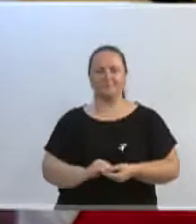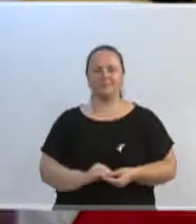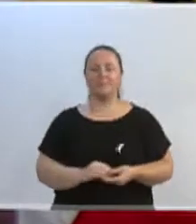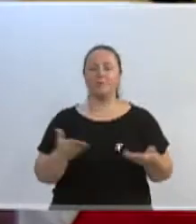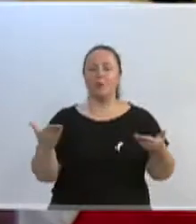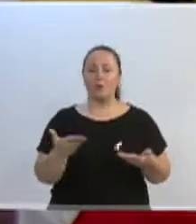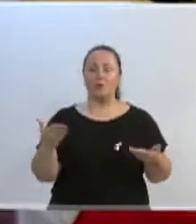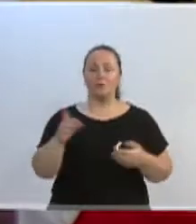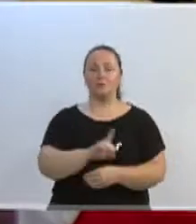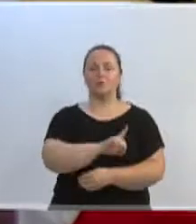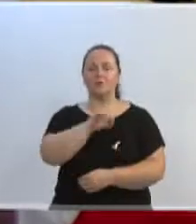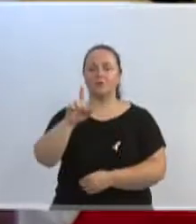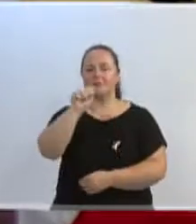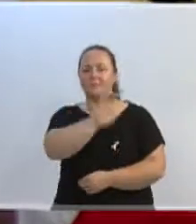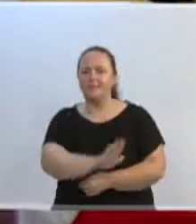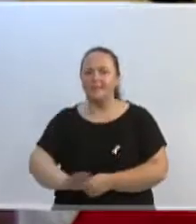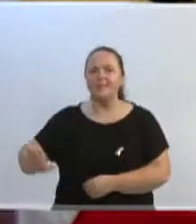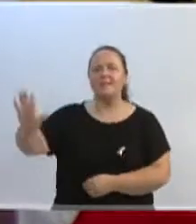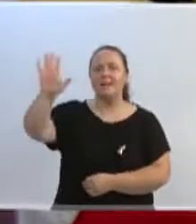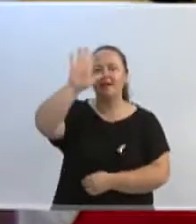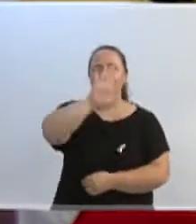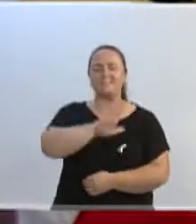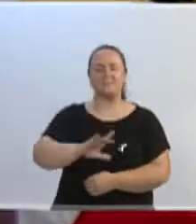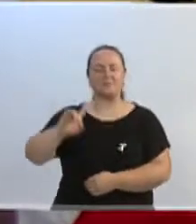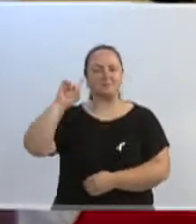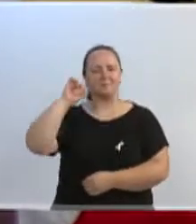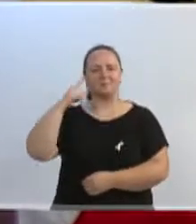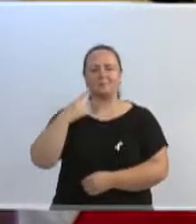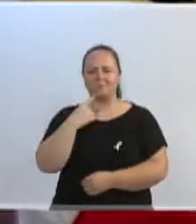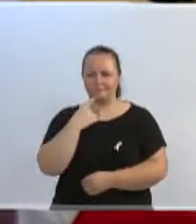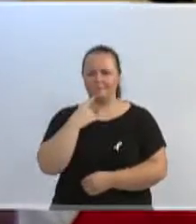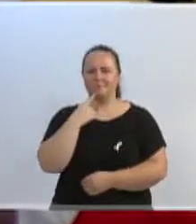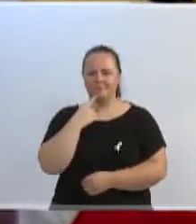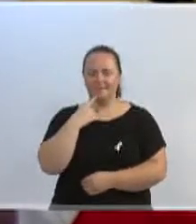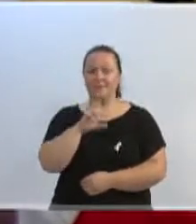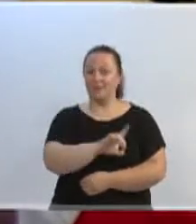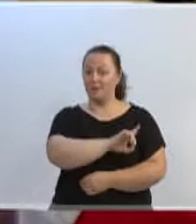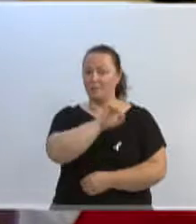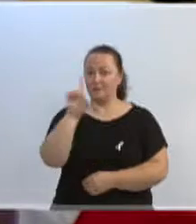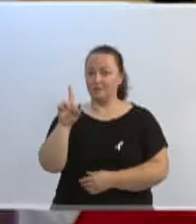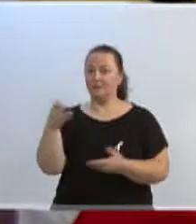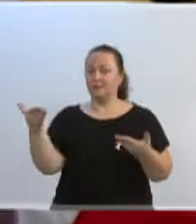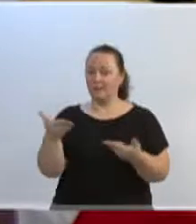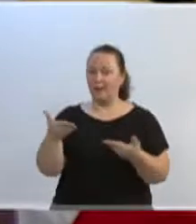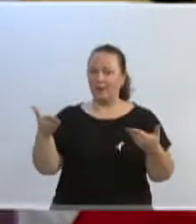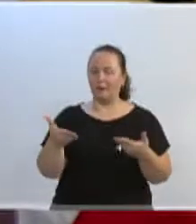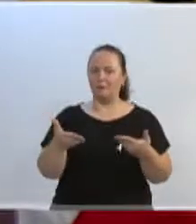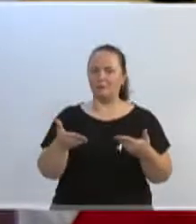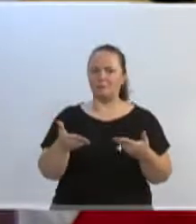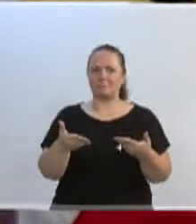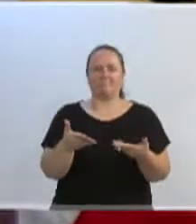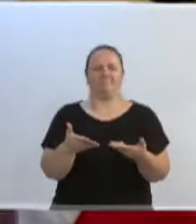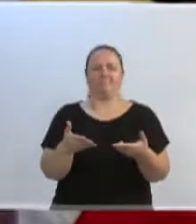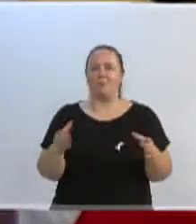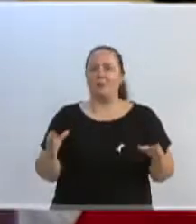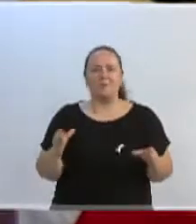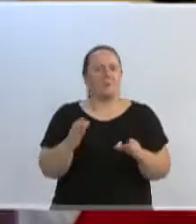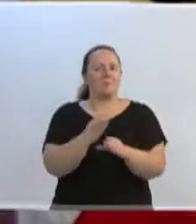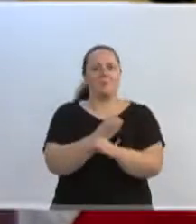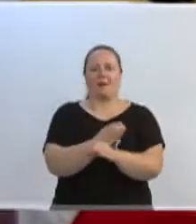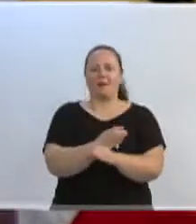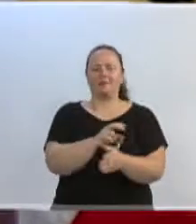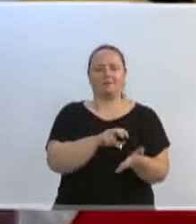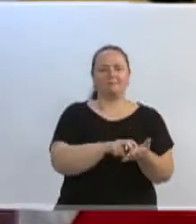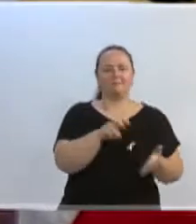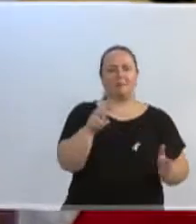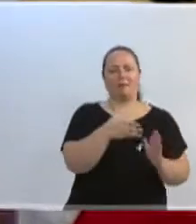Dia Nacional do Surdo. Então, nós tivemos um dia bem intenso hoje, desde as 8 da manhã até no final